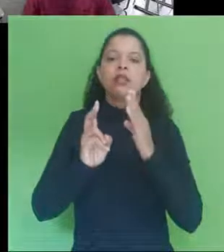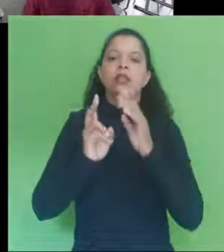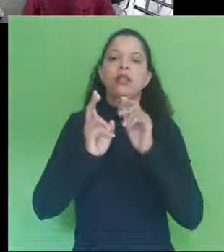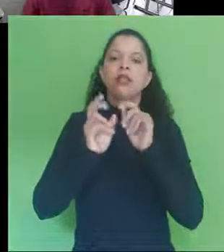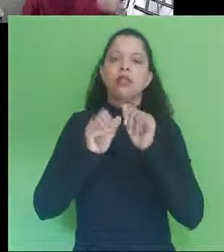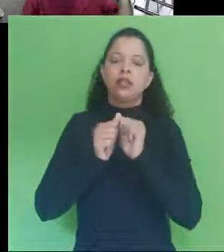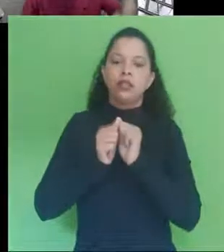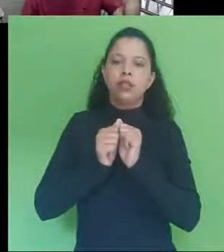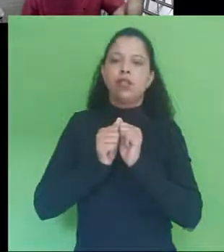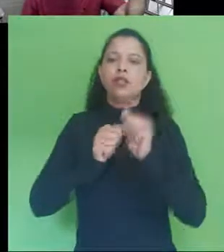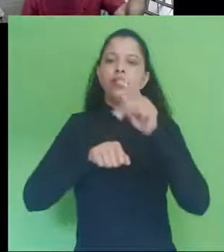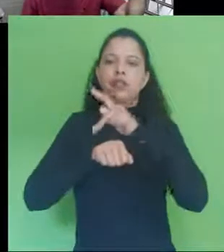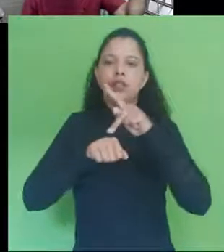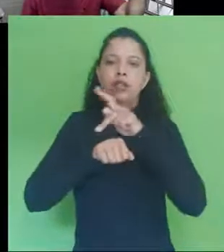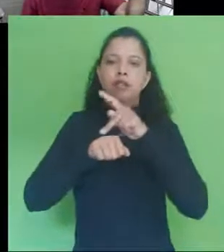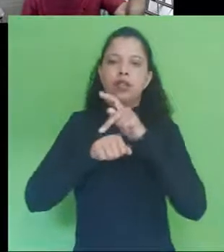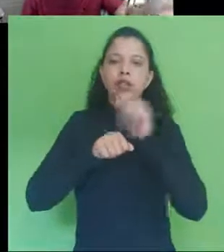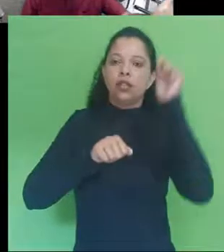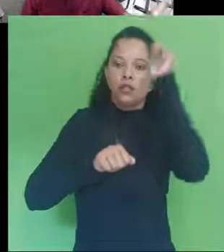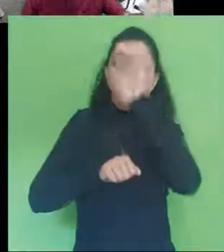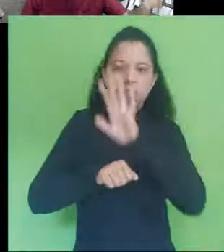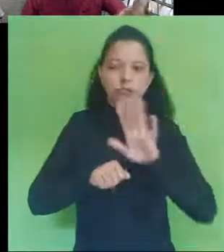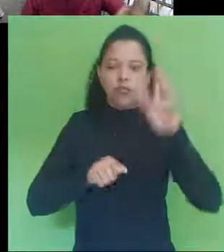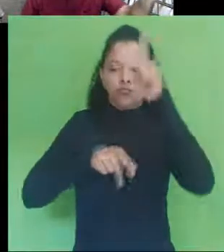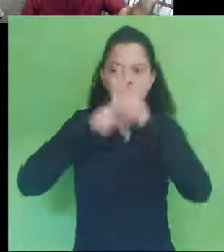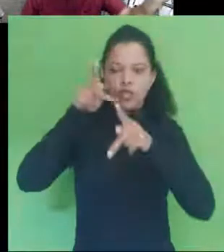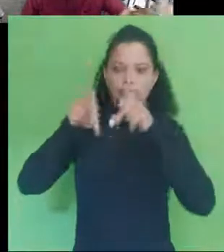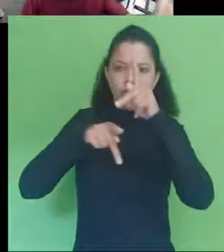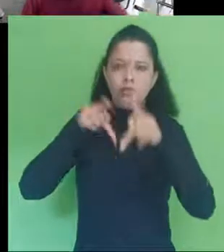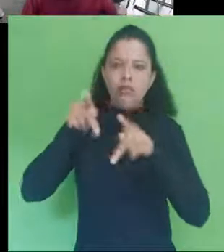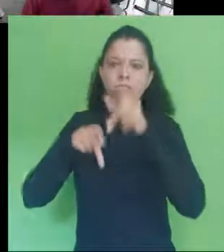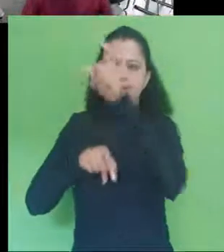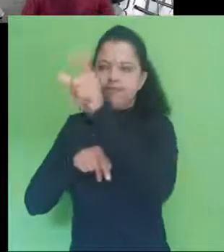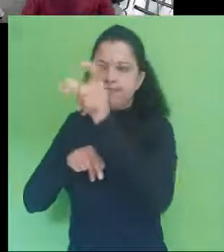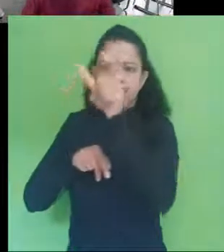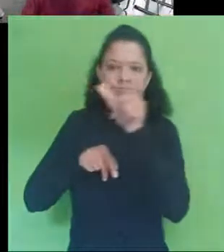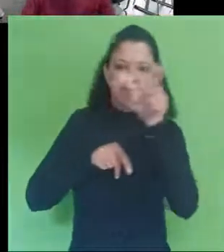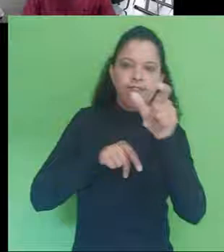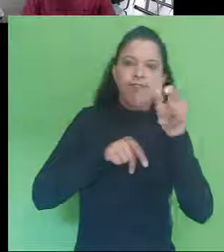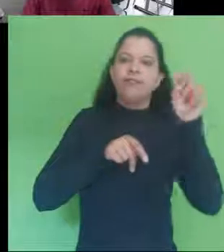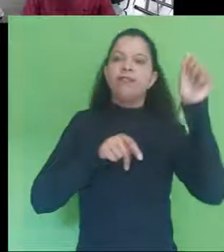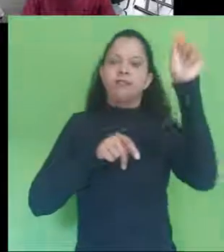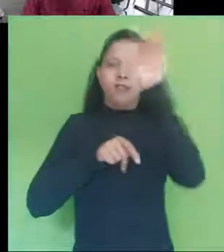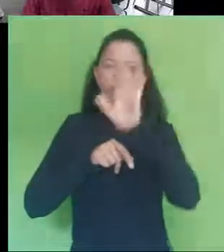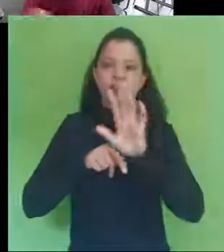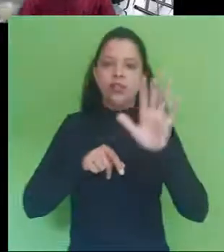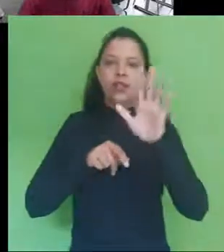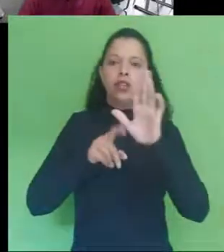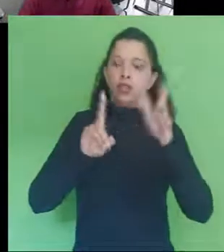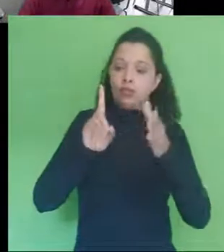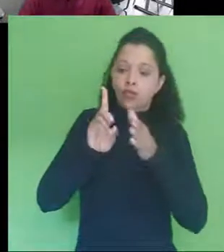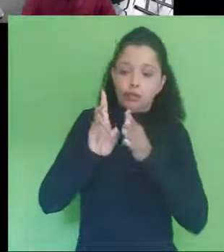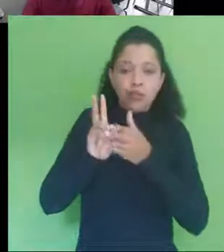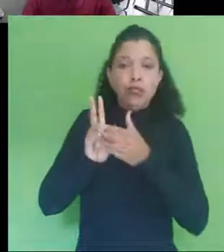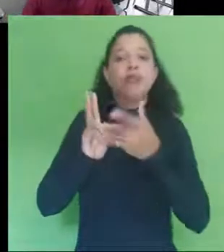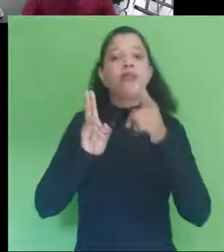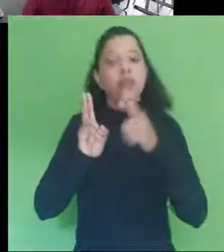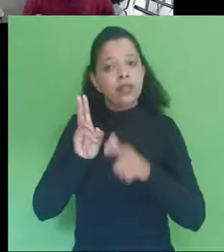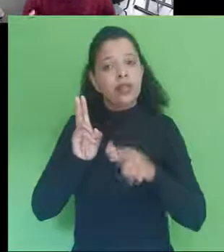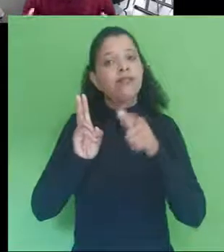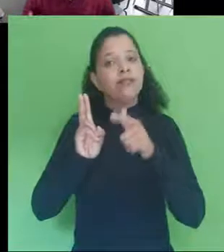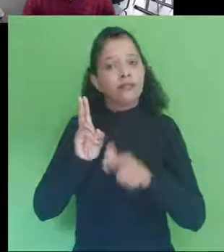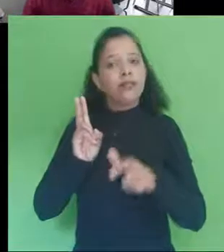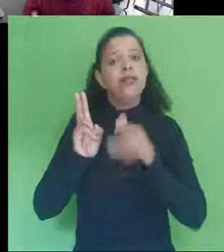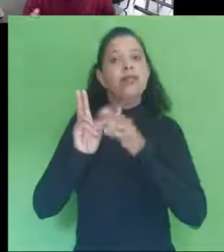Brasil, a civilização africana, de povos africanos, a civilização indígena,